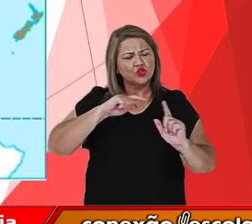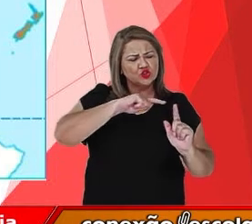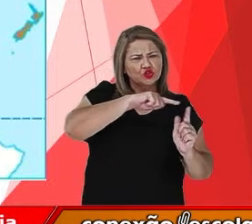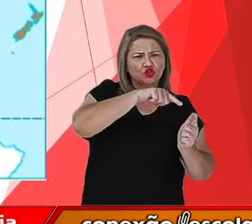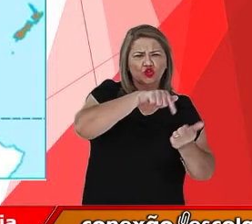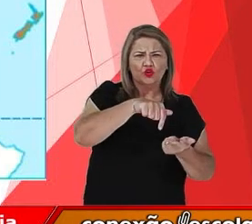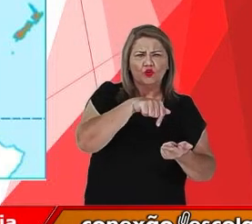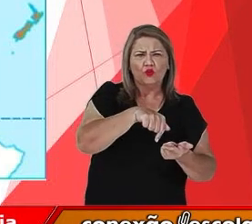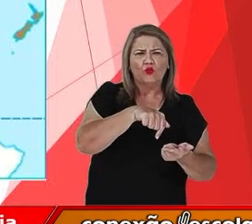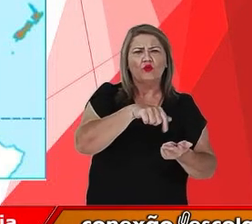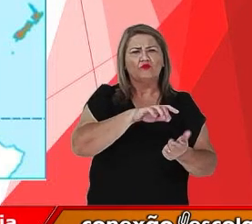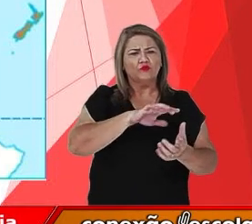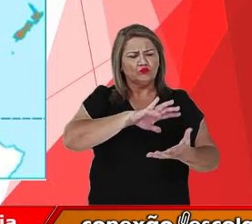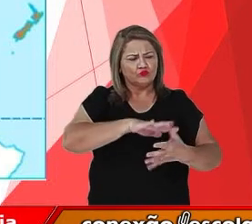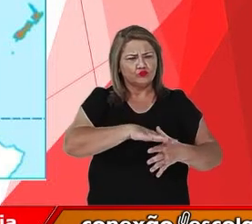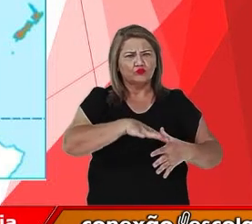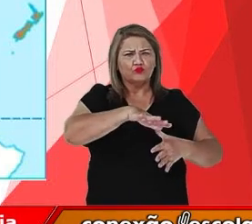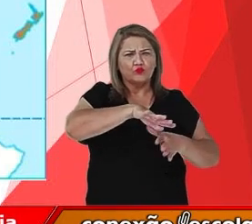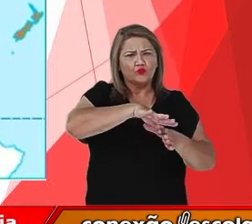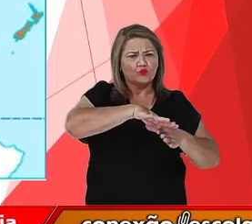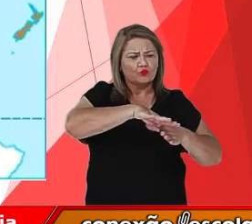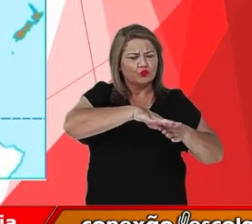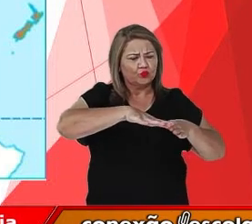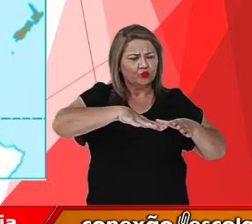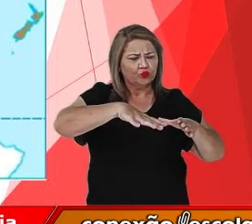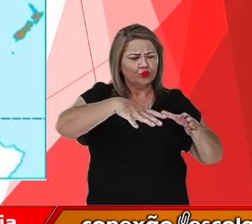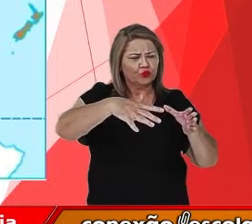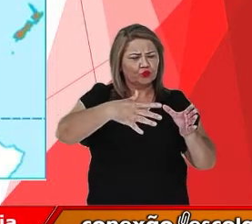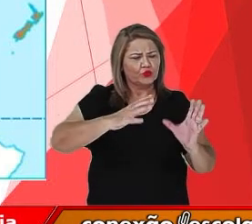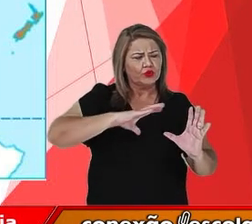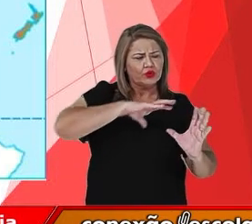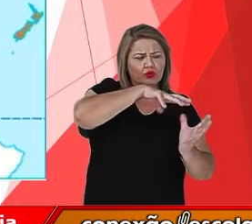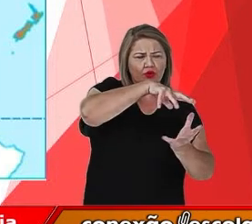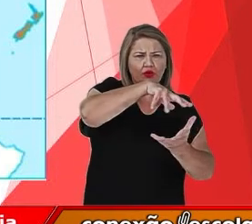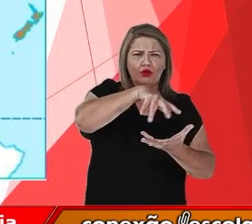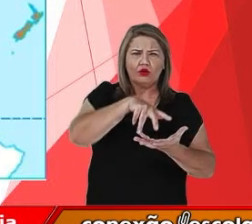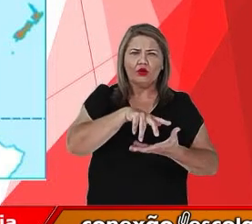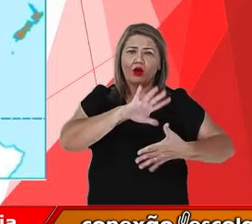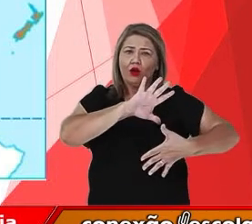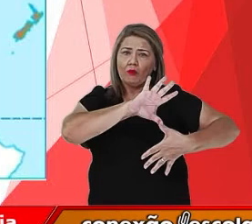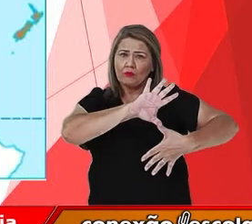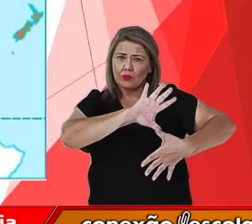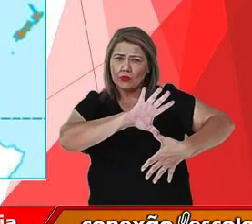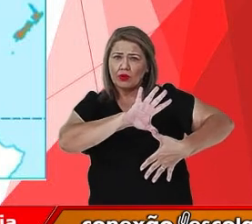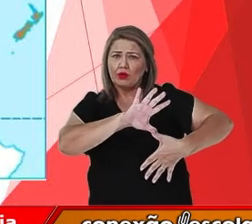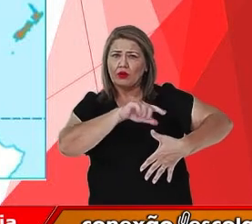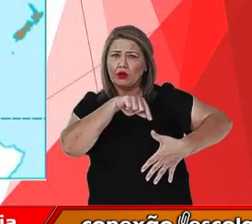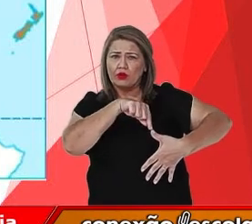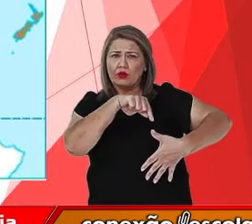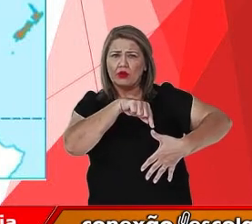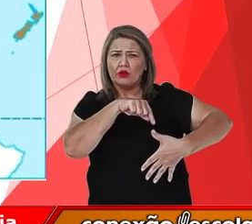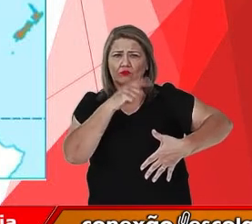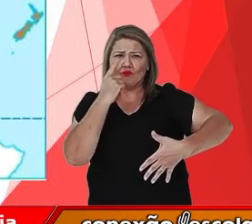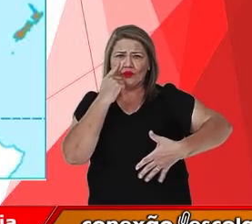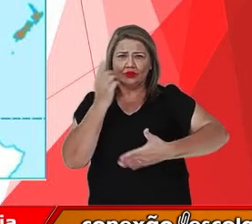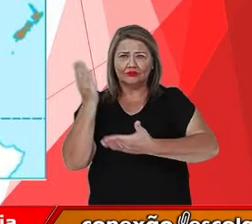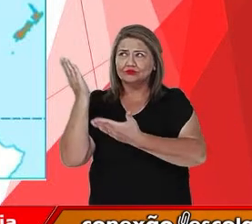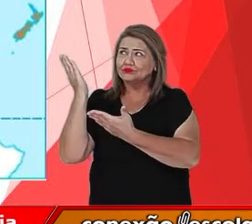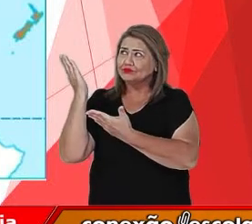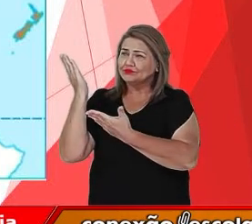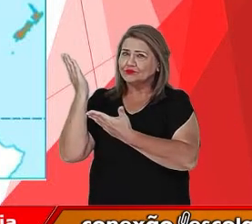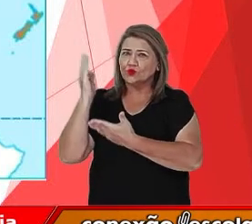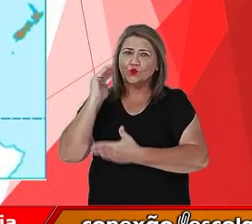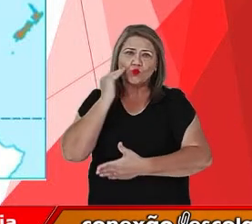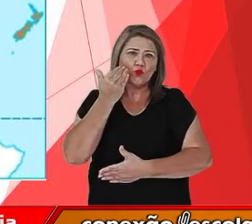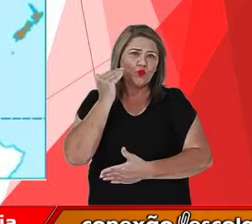geográfico e geológico, nós temos o continente americano, apontado no mapa para vocês em